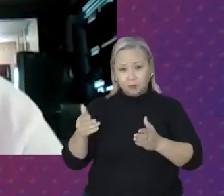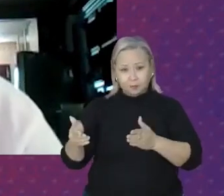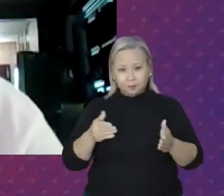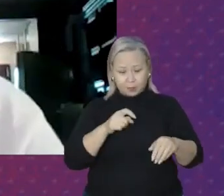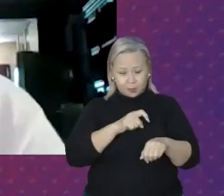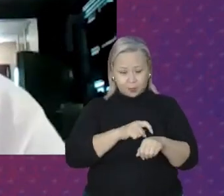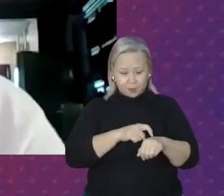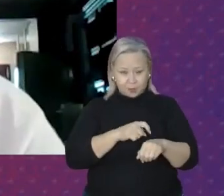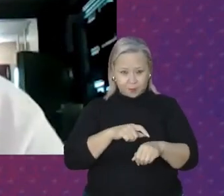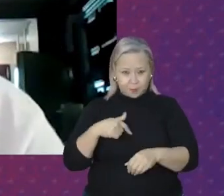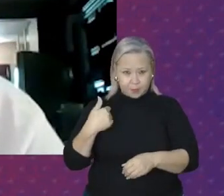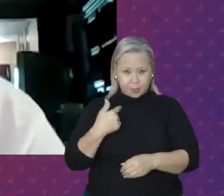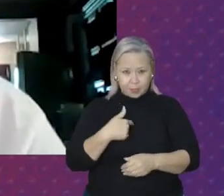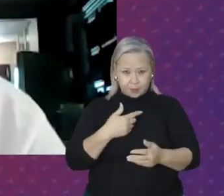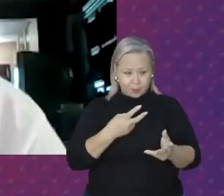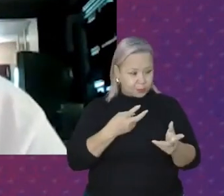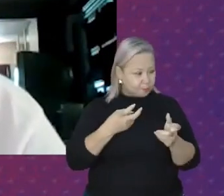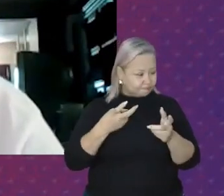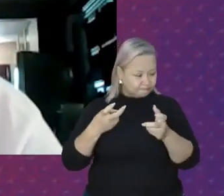gente vem